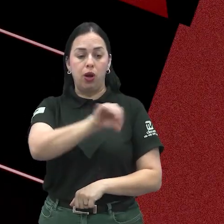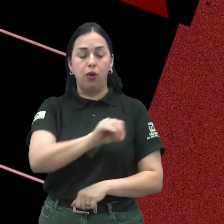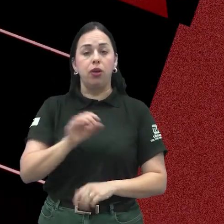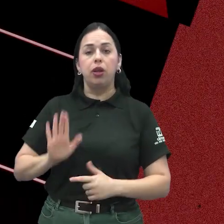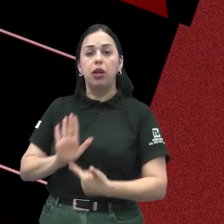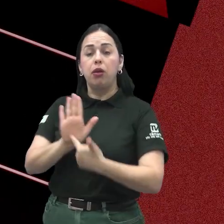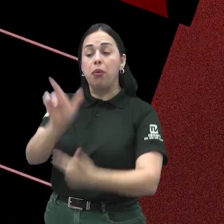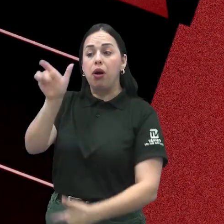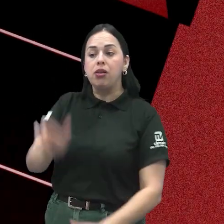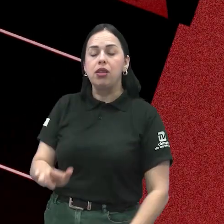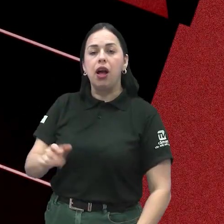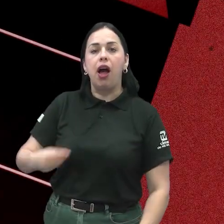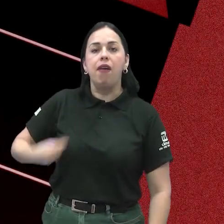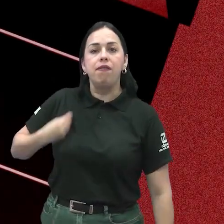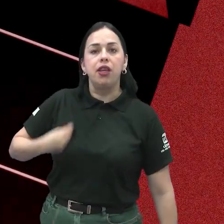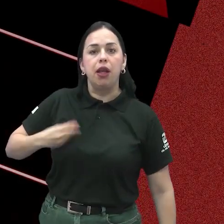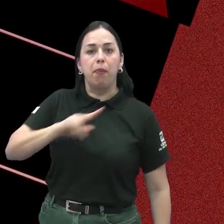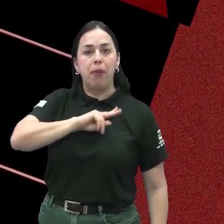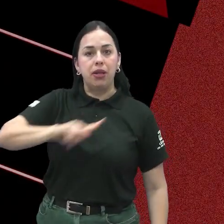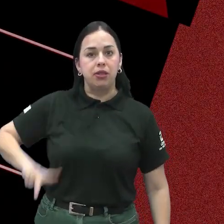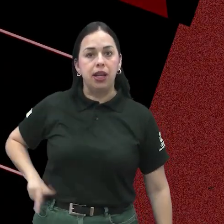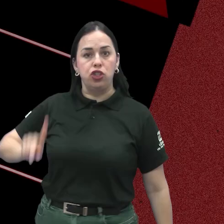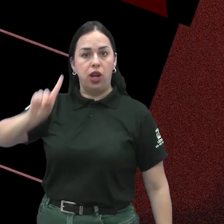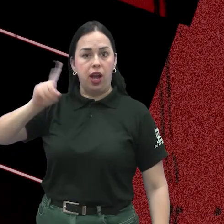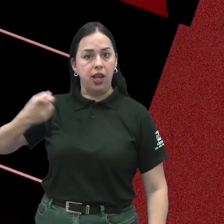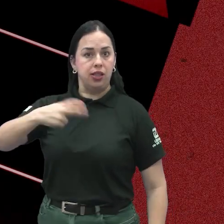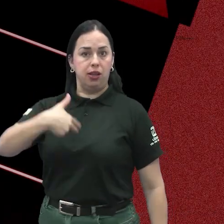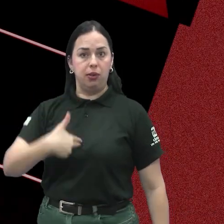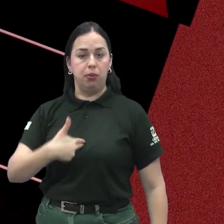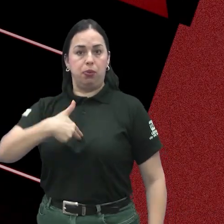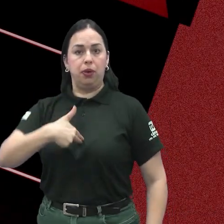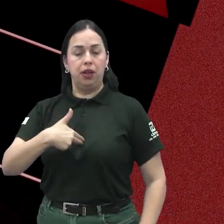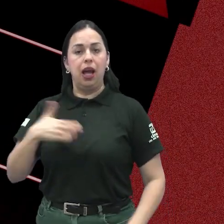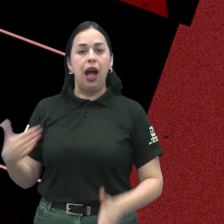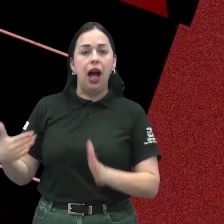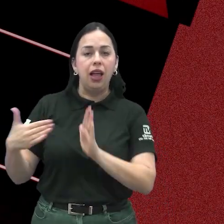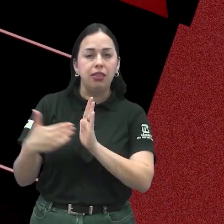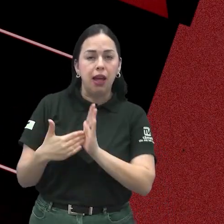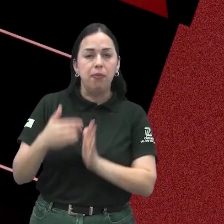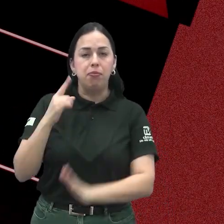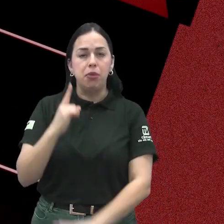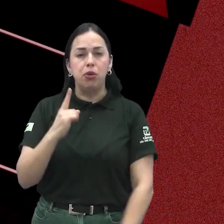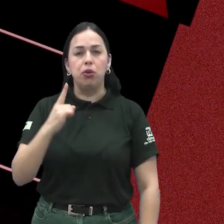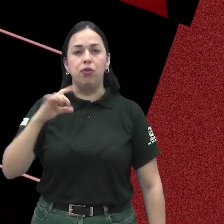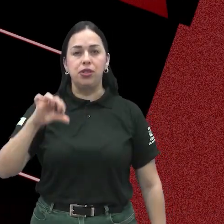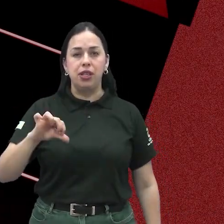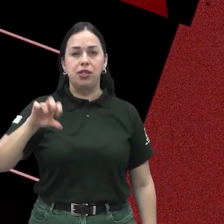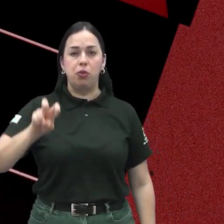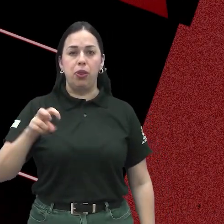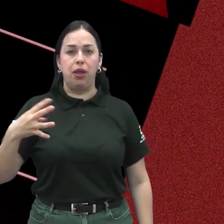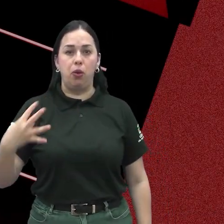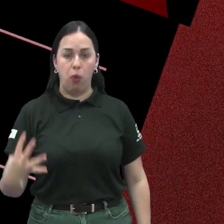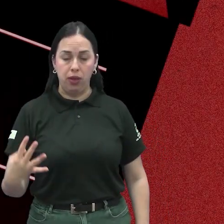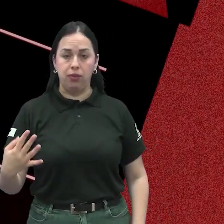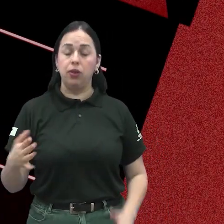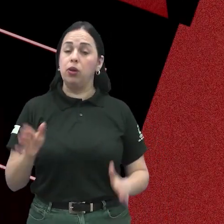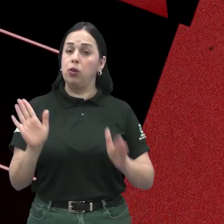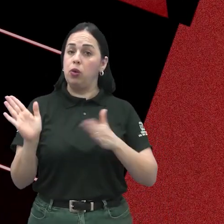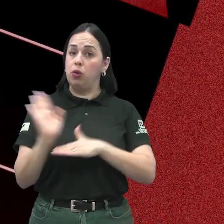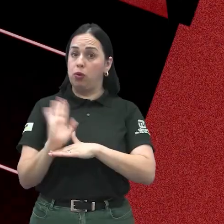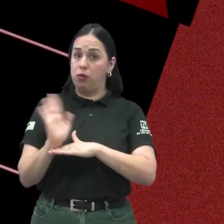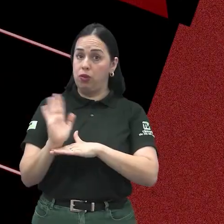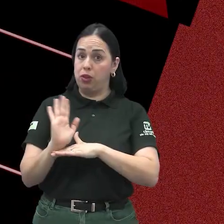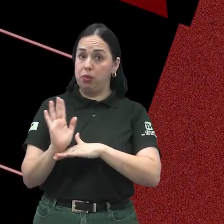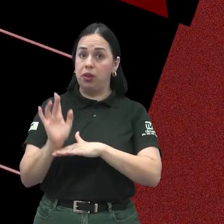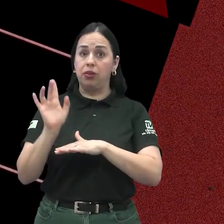de vida de Getúlio Vargas, presidente do Brasil, até agosto de 1954. O longa se passa